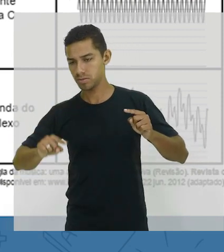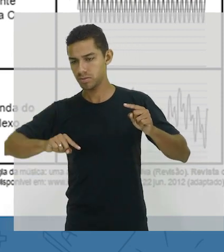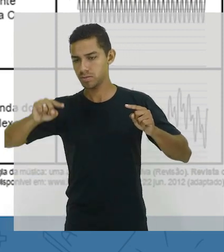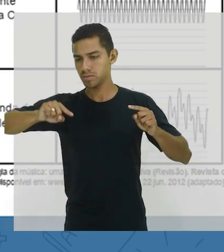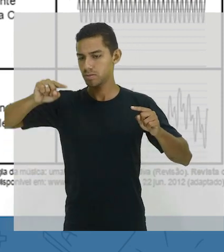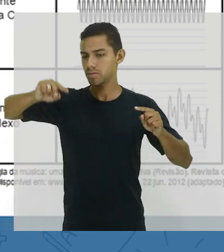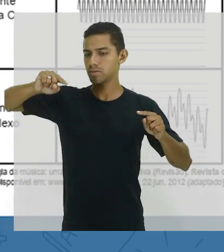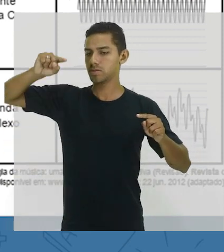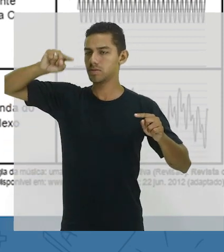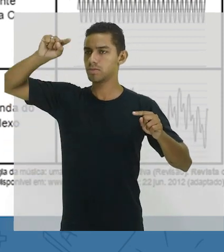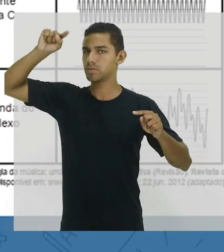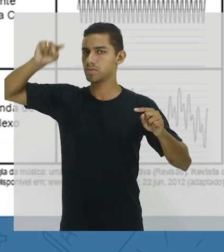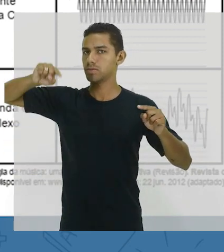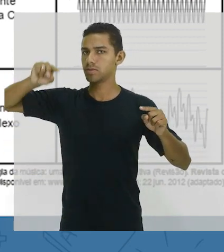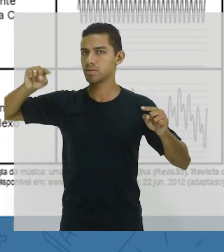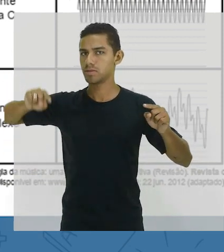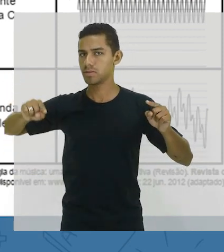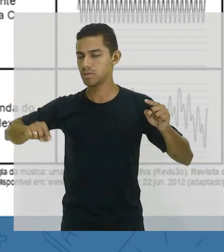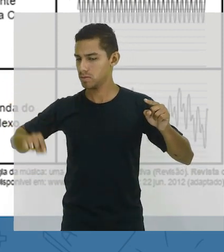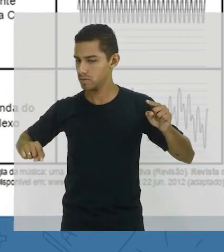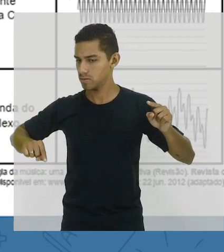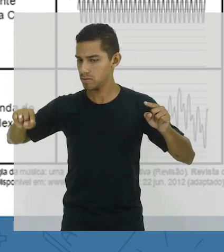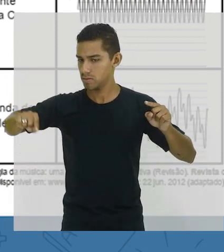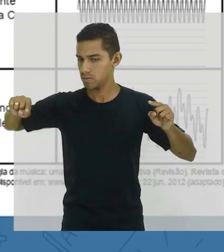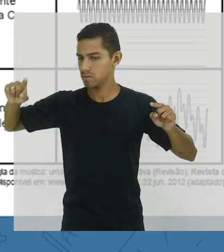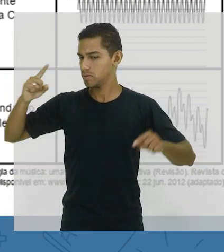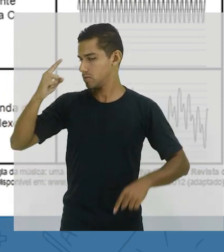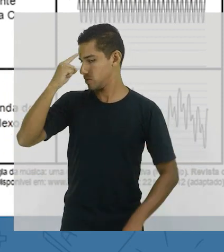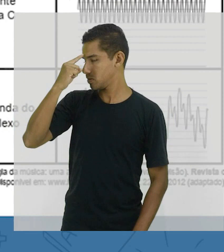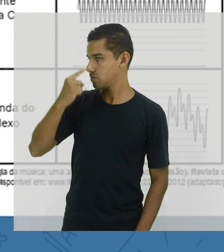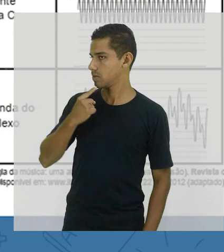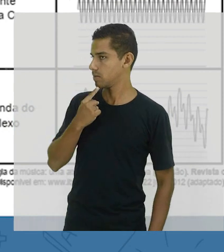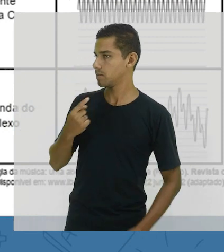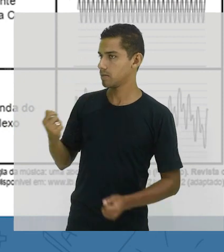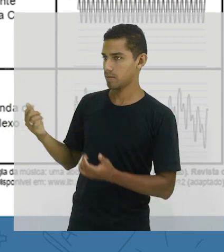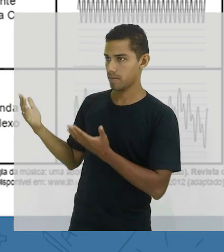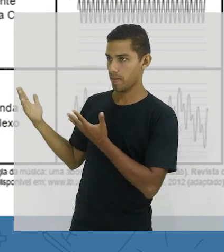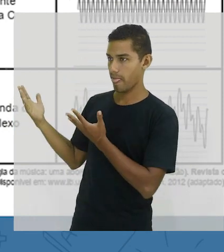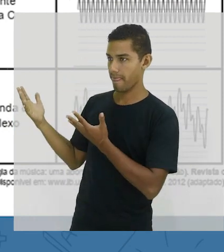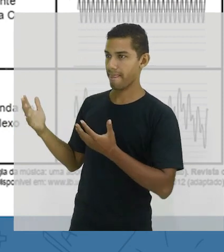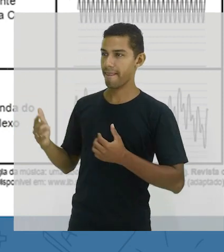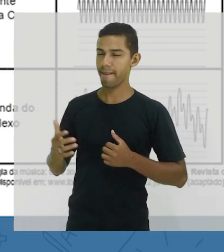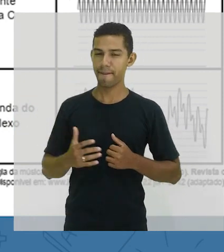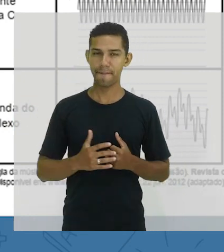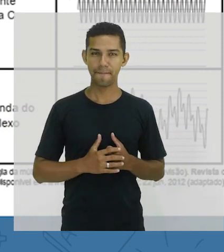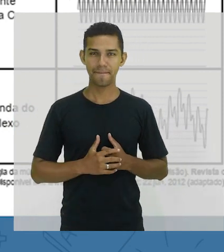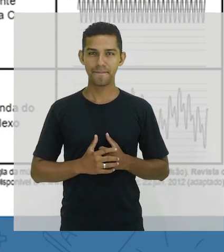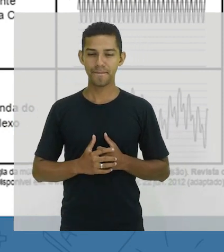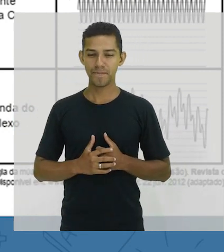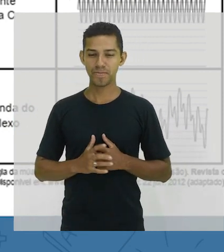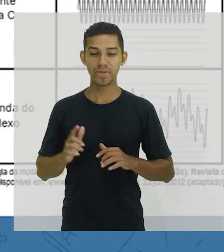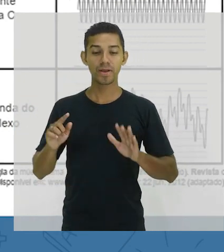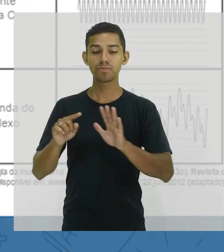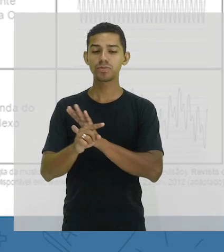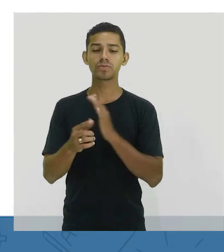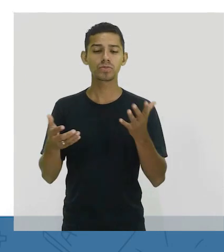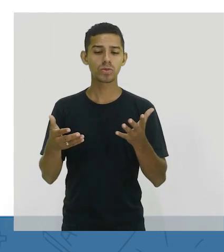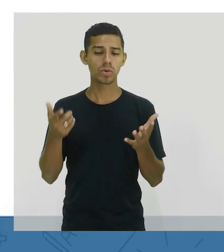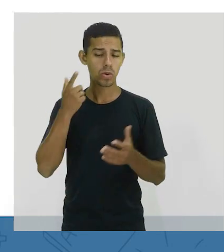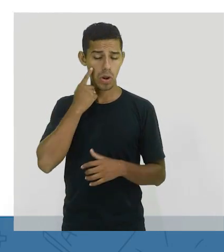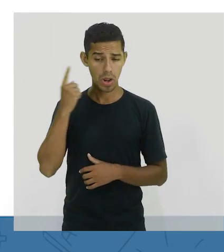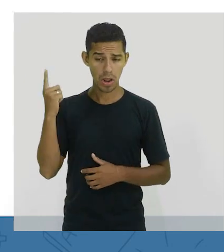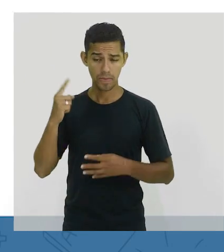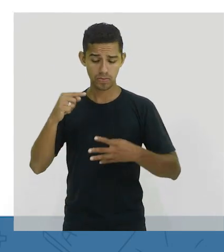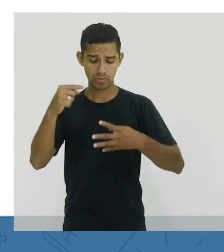Então, ela segue um padrão, mas esse padrão é diferente dos demais, ok? Então, vamos lá para a pergunta, né?